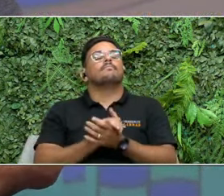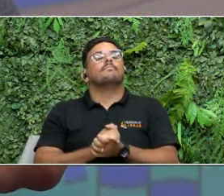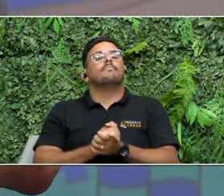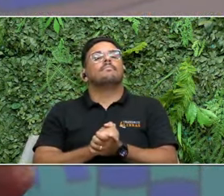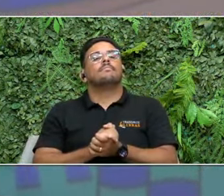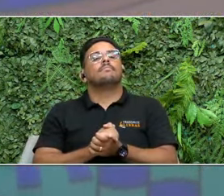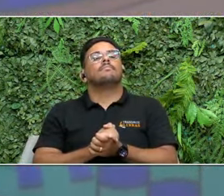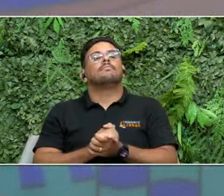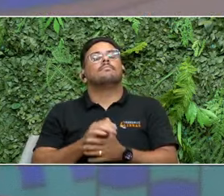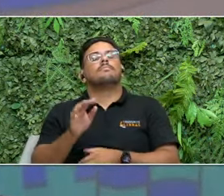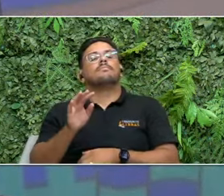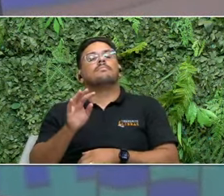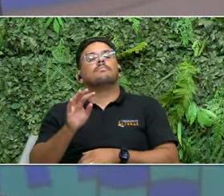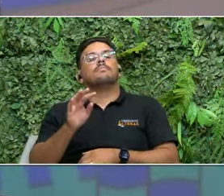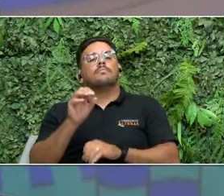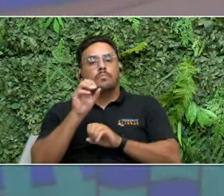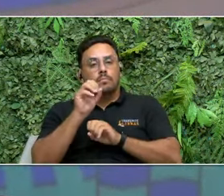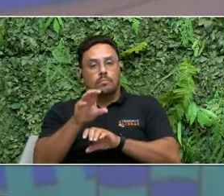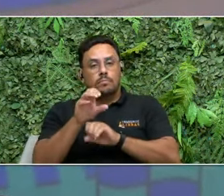do